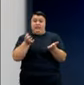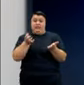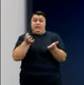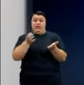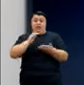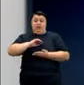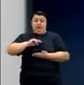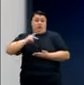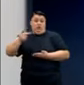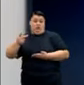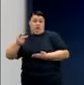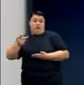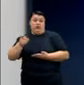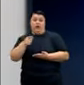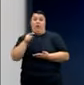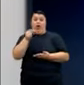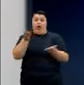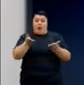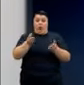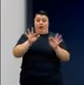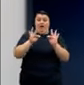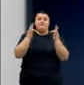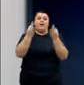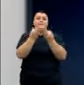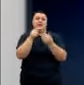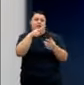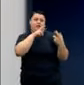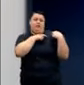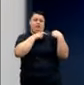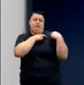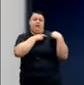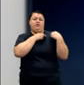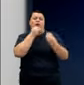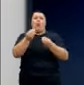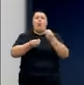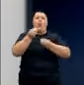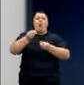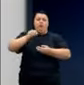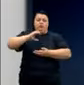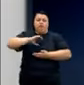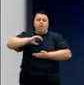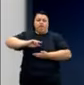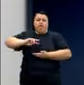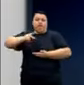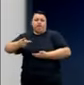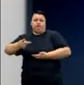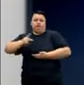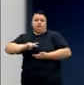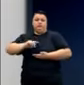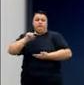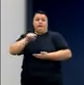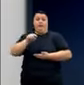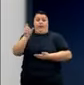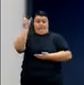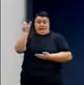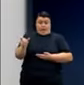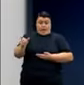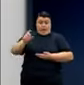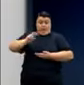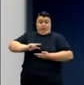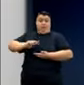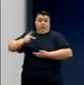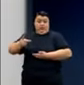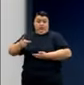Como que funciona o processo, então, no doador vivo? A pessoa tem que ser maior de idade e capaz